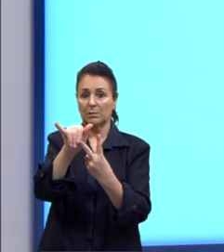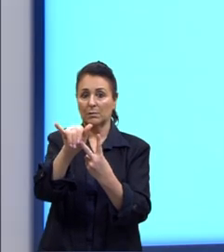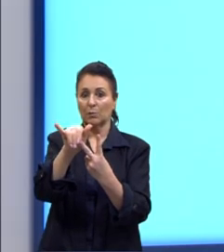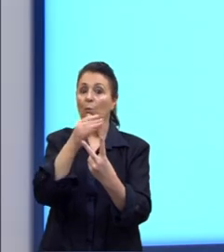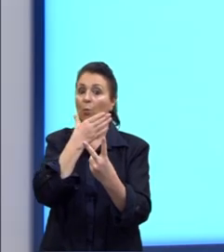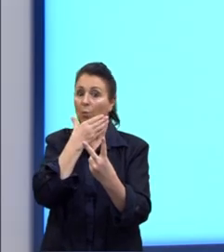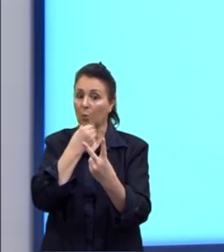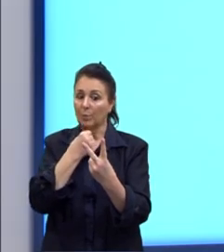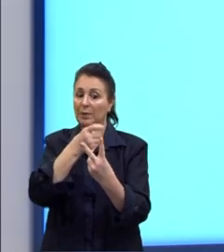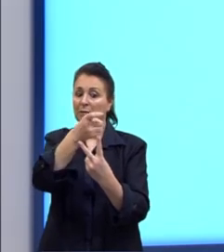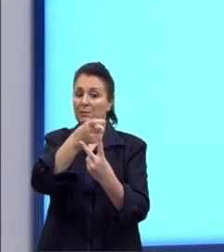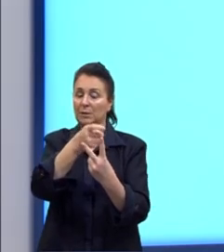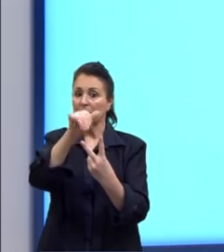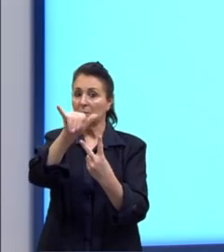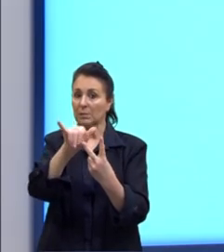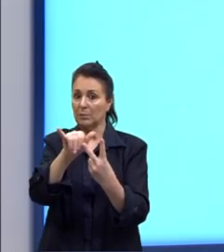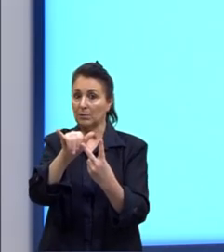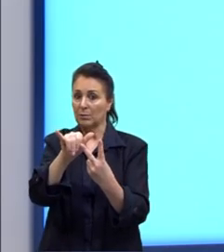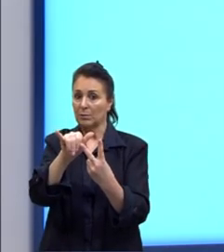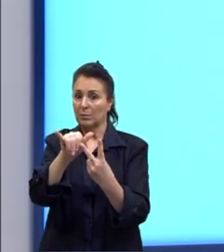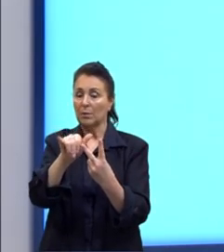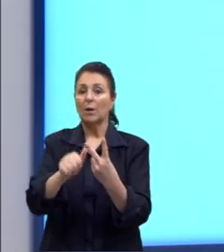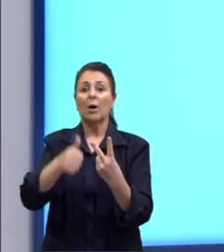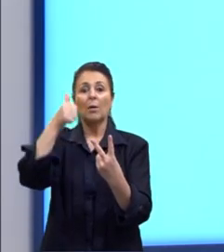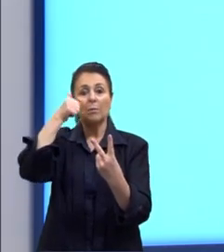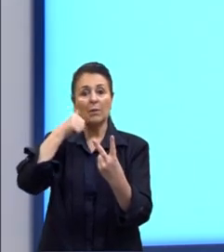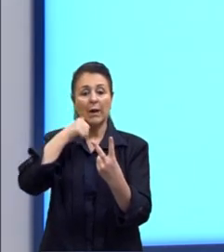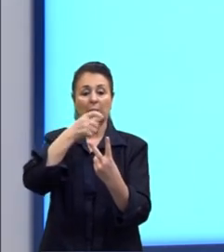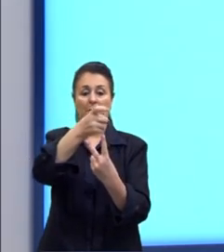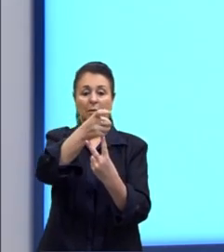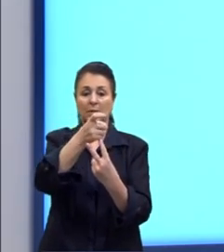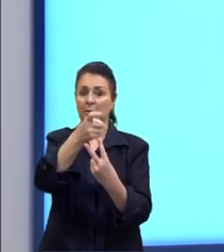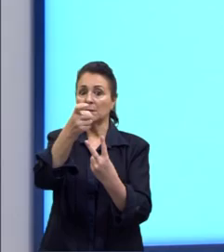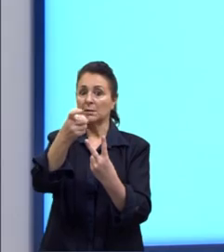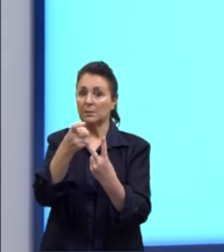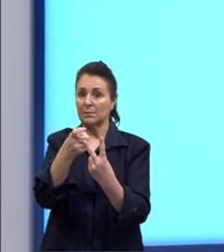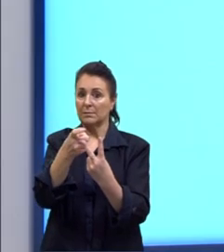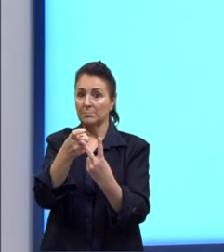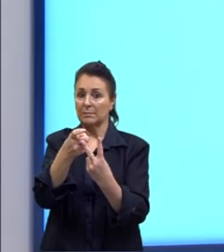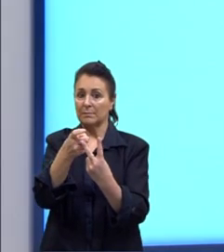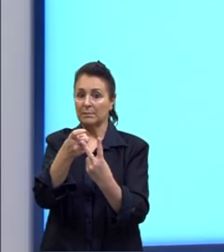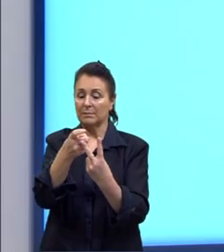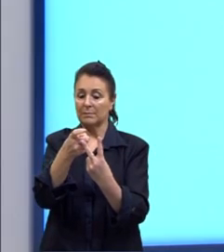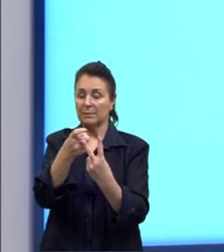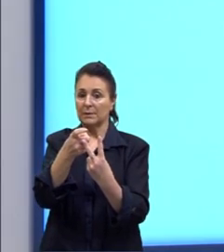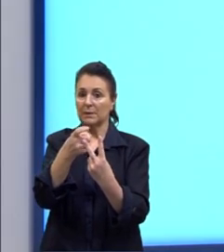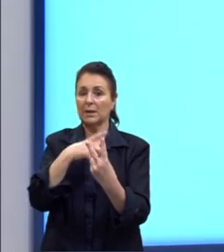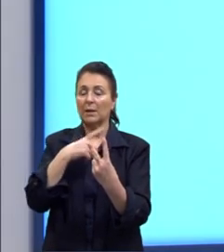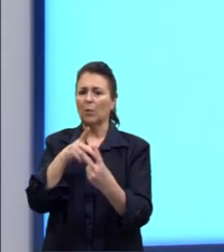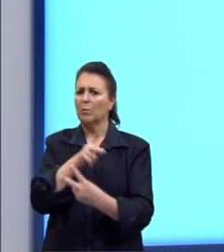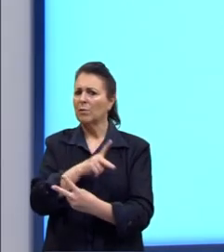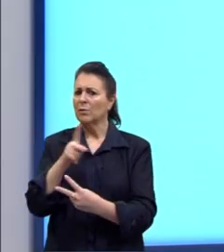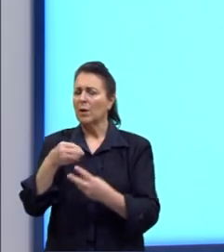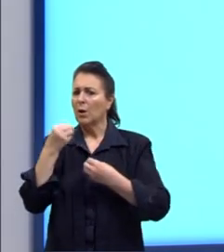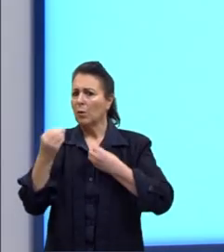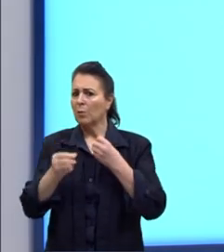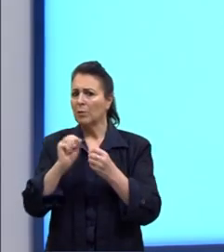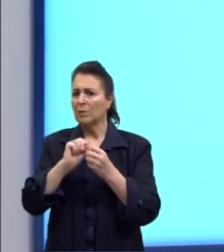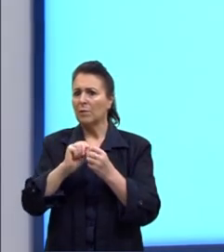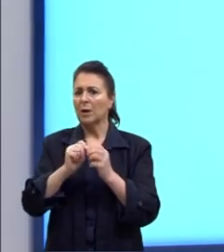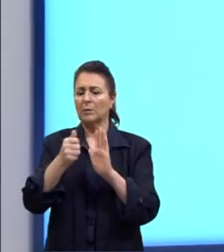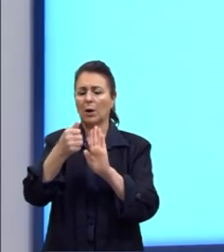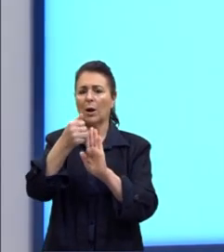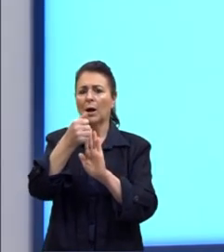a mulher já tem um X para dar e vender é XX né então professora o que que é esse